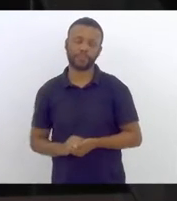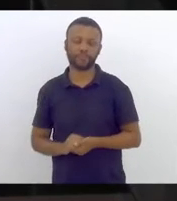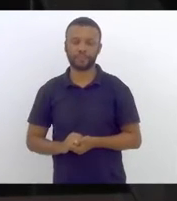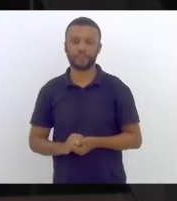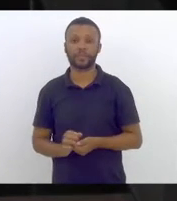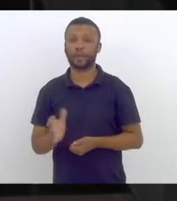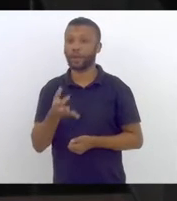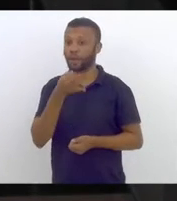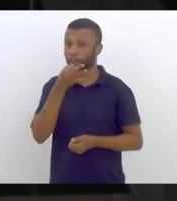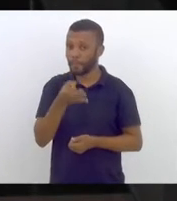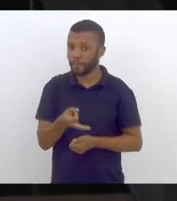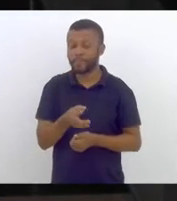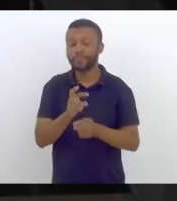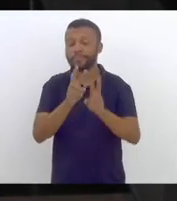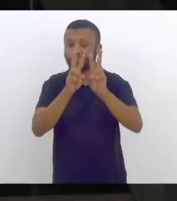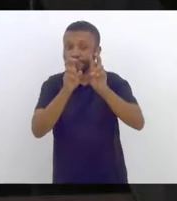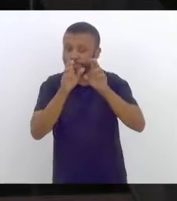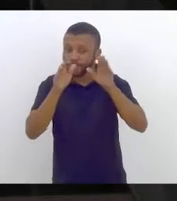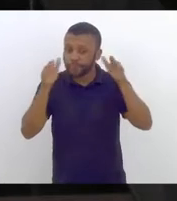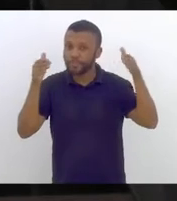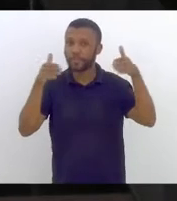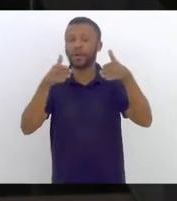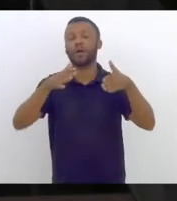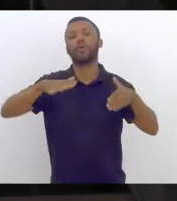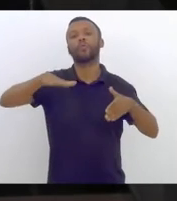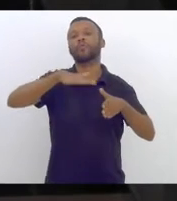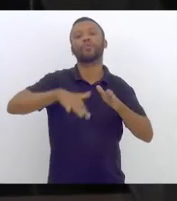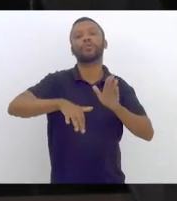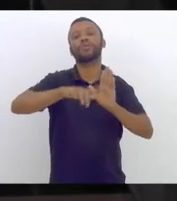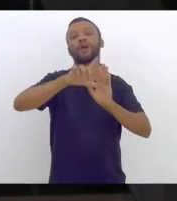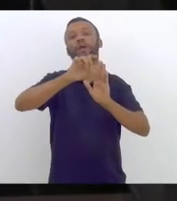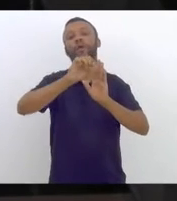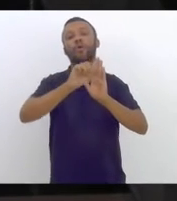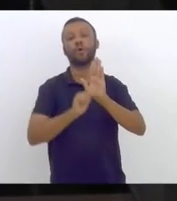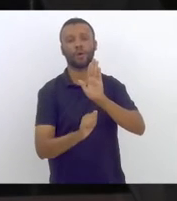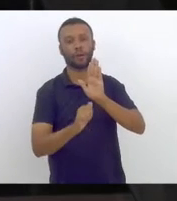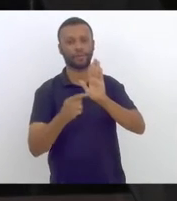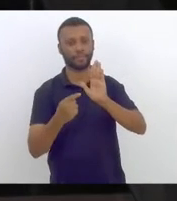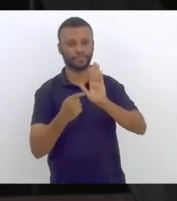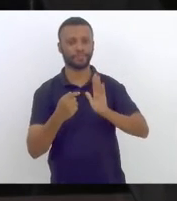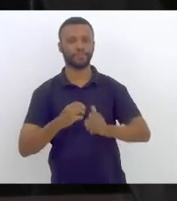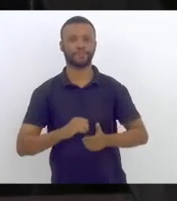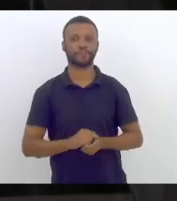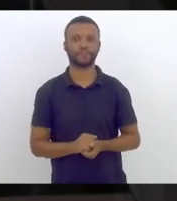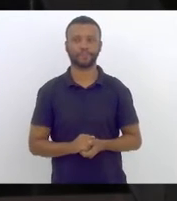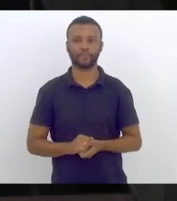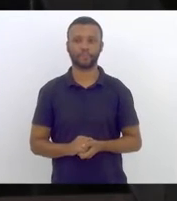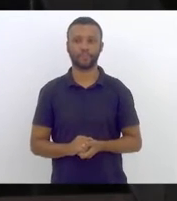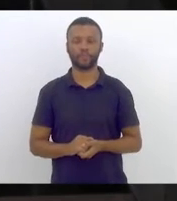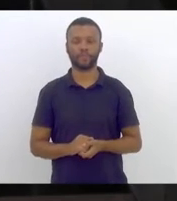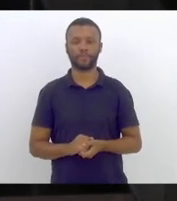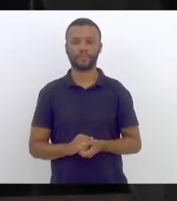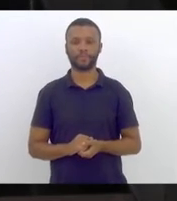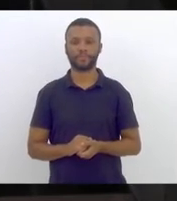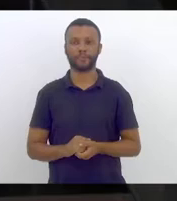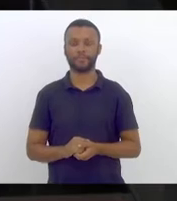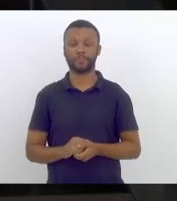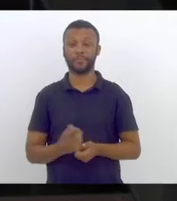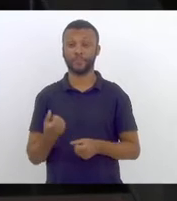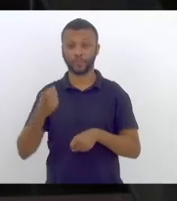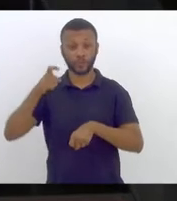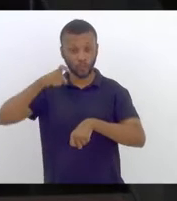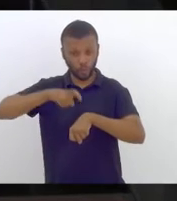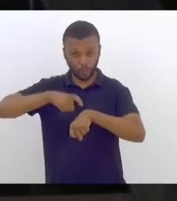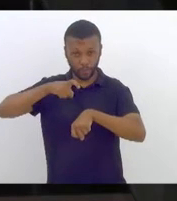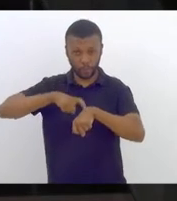e entrar no espaço da LOA, senhor presidente. Quando o governo mandou para casa,